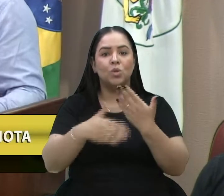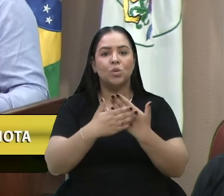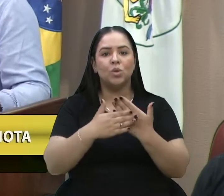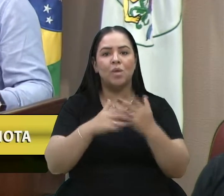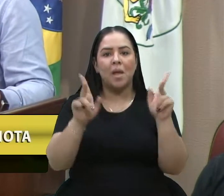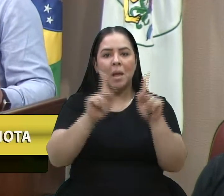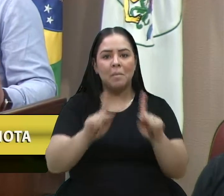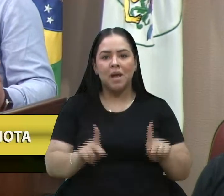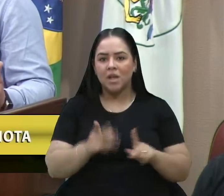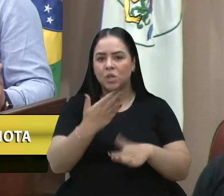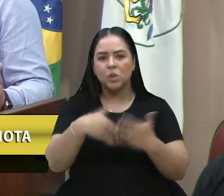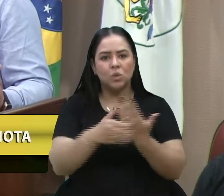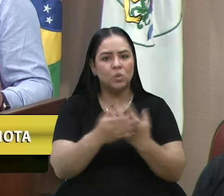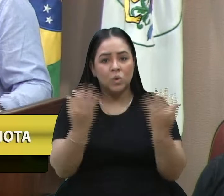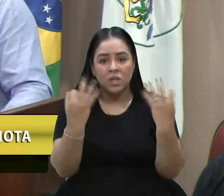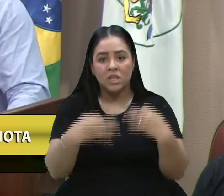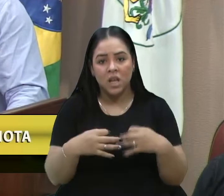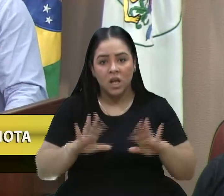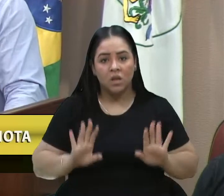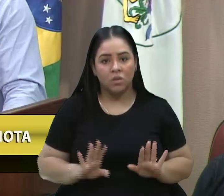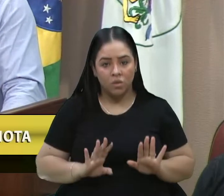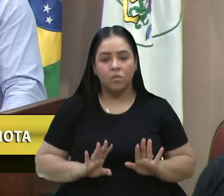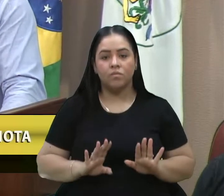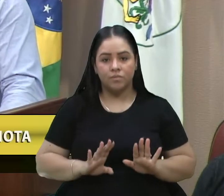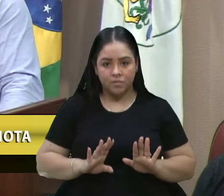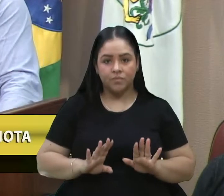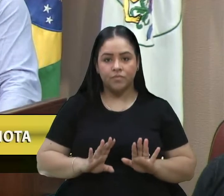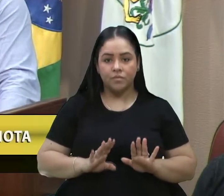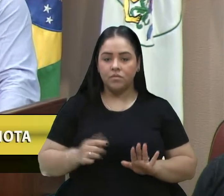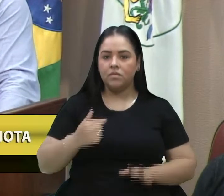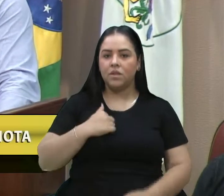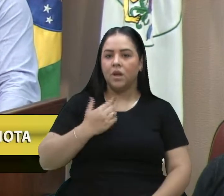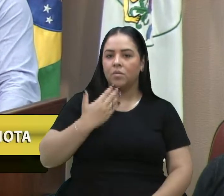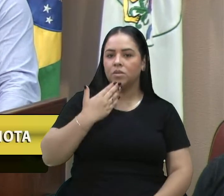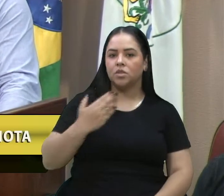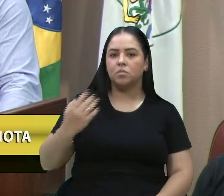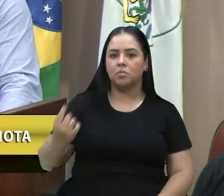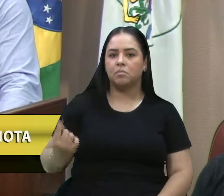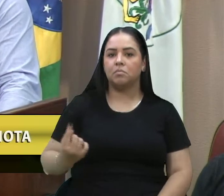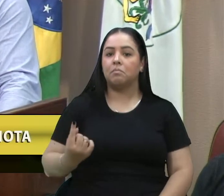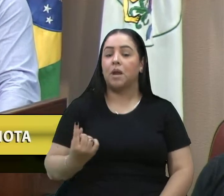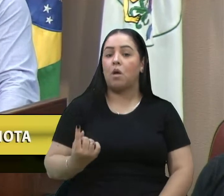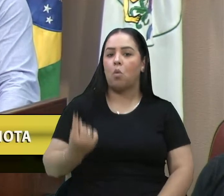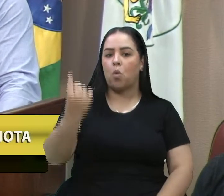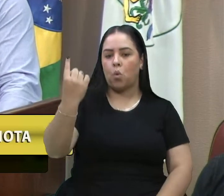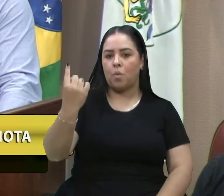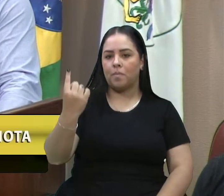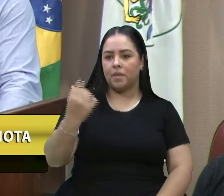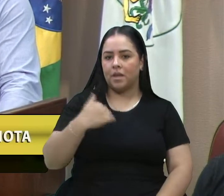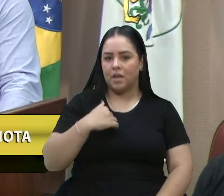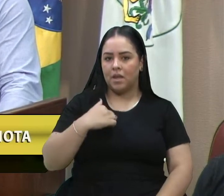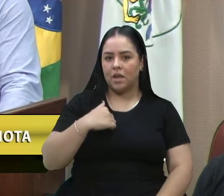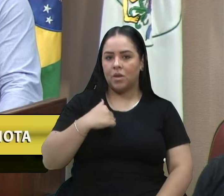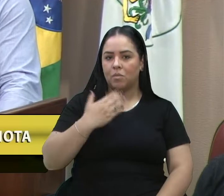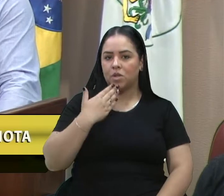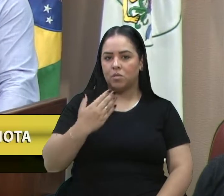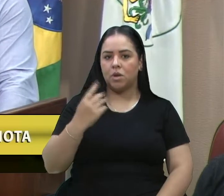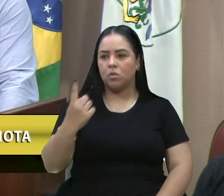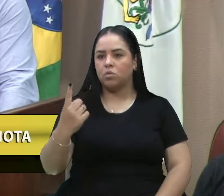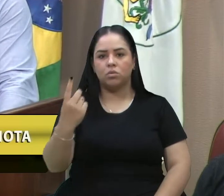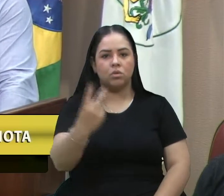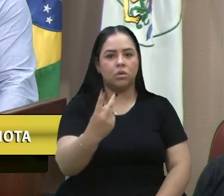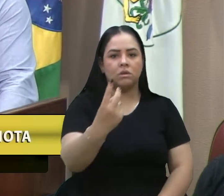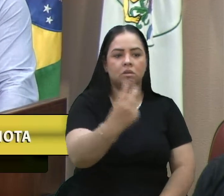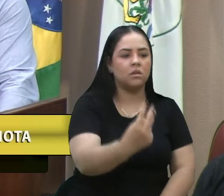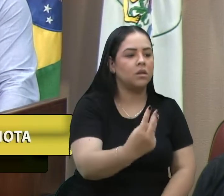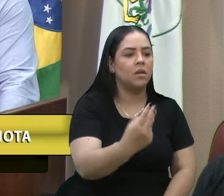boa, né? Pedi para prestem atenção, para 1, para 2, para